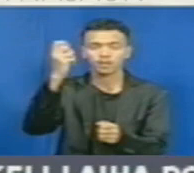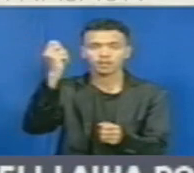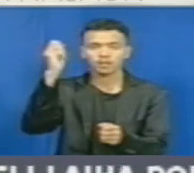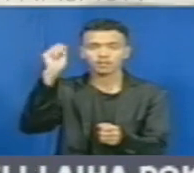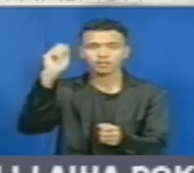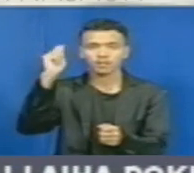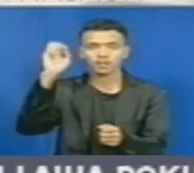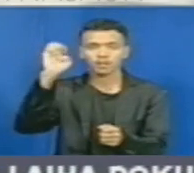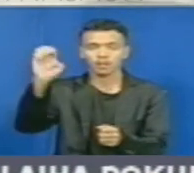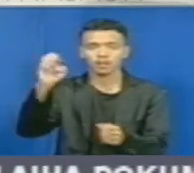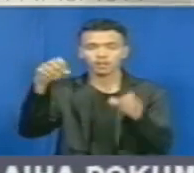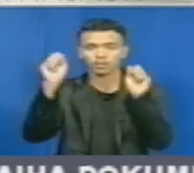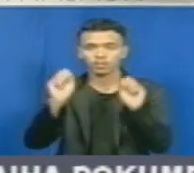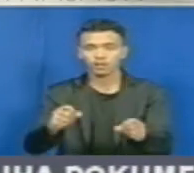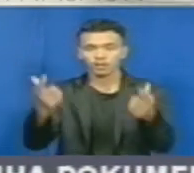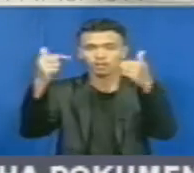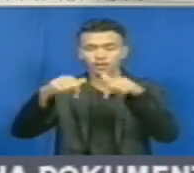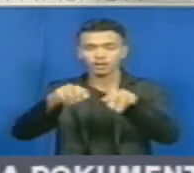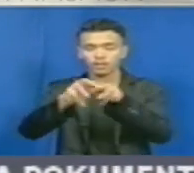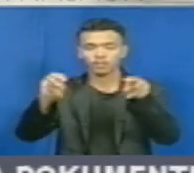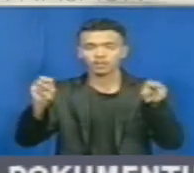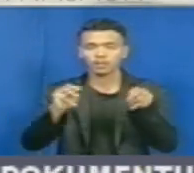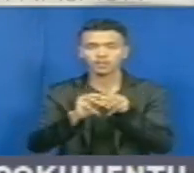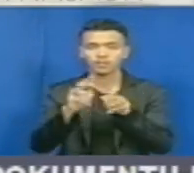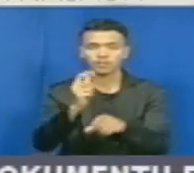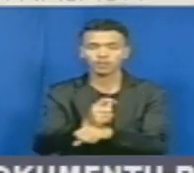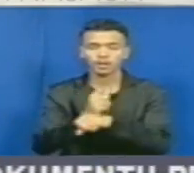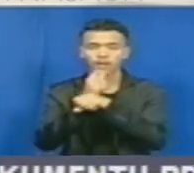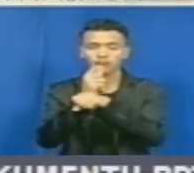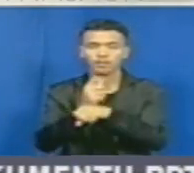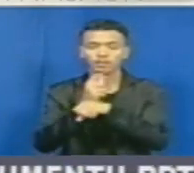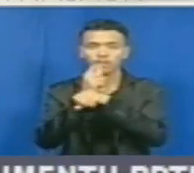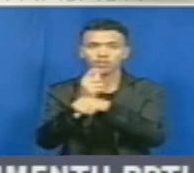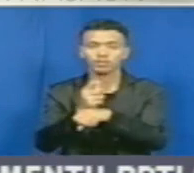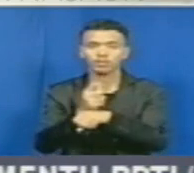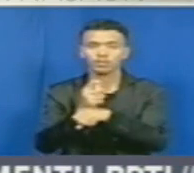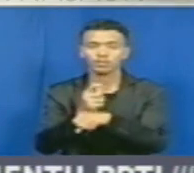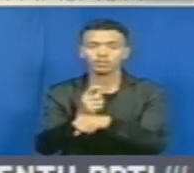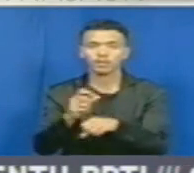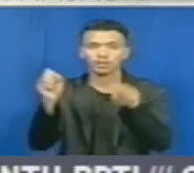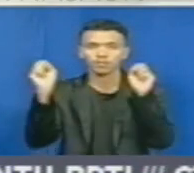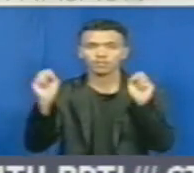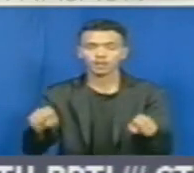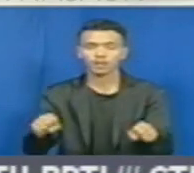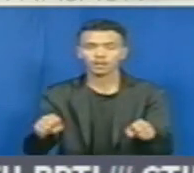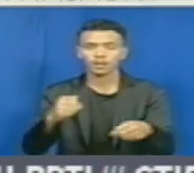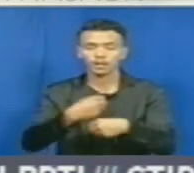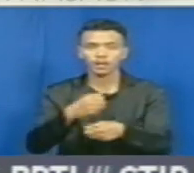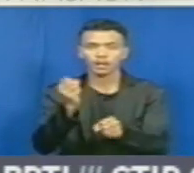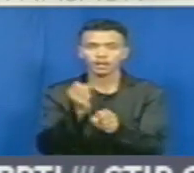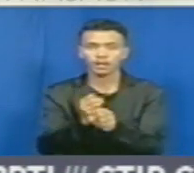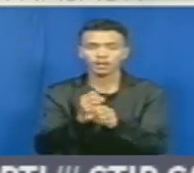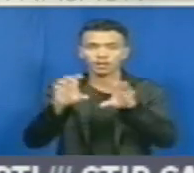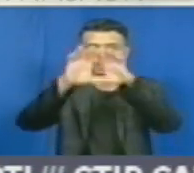atu bele mai ia municipio ototo ou iliu ia municipio fong atu nune bele produz